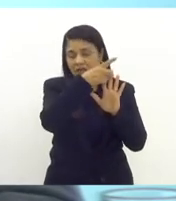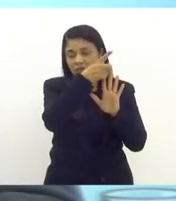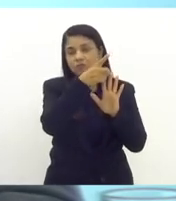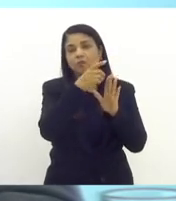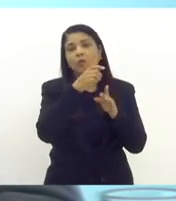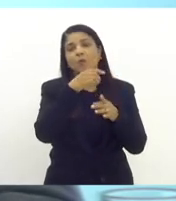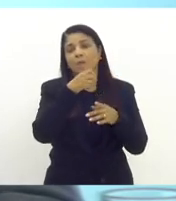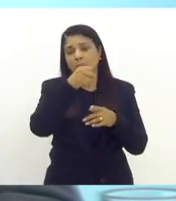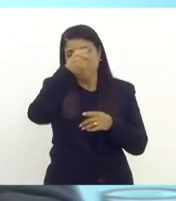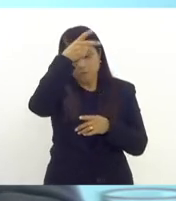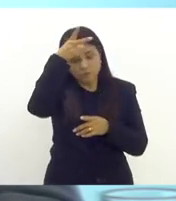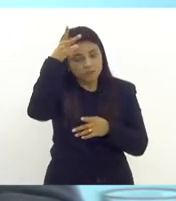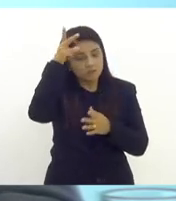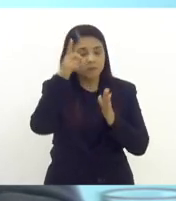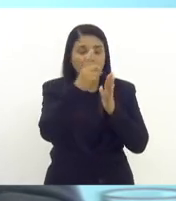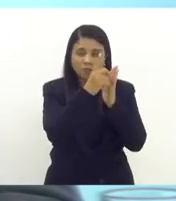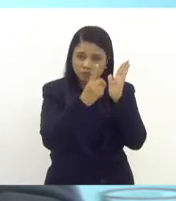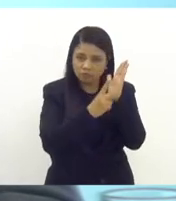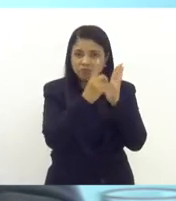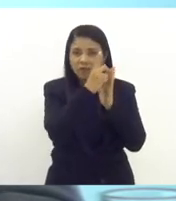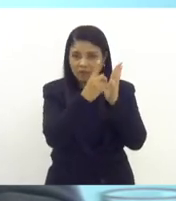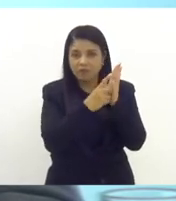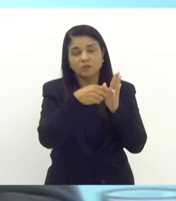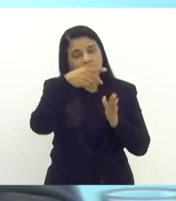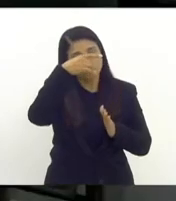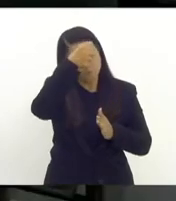Decreto Estadual Acho que não existe tá